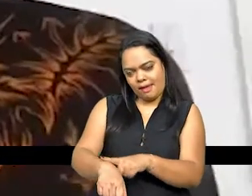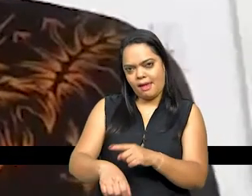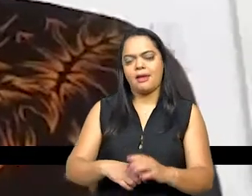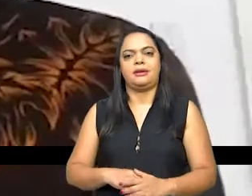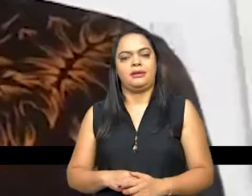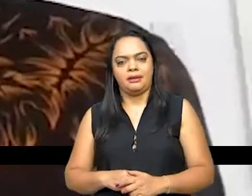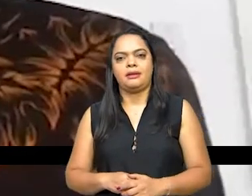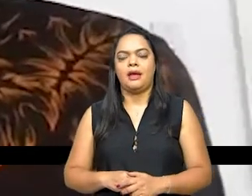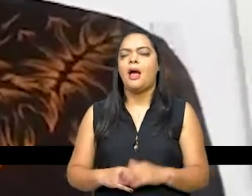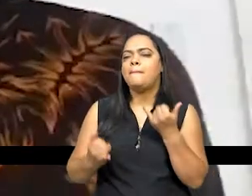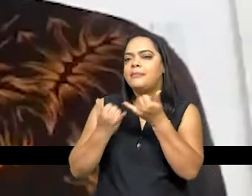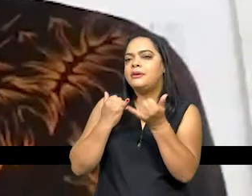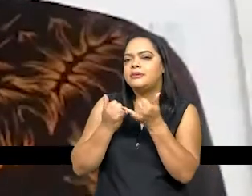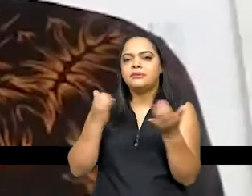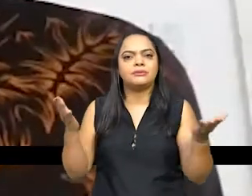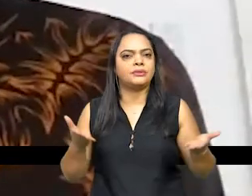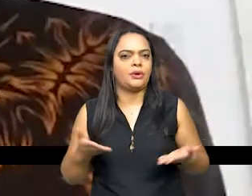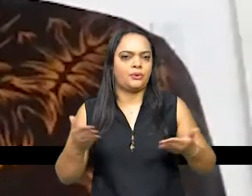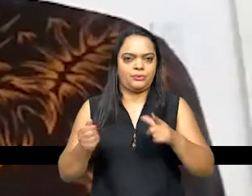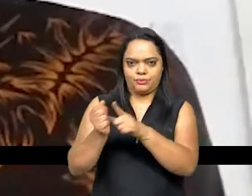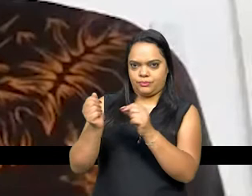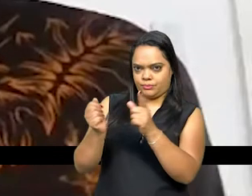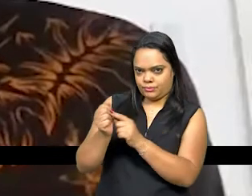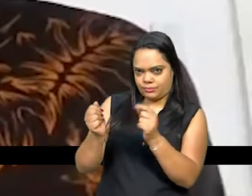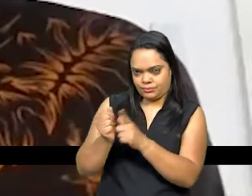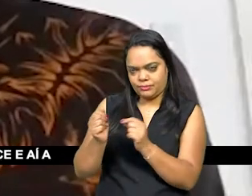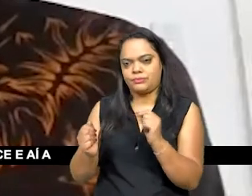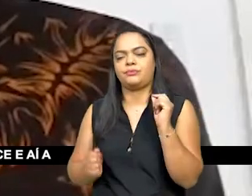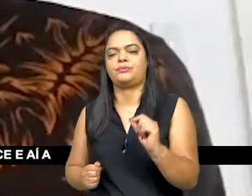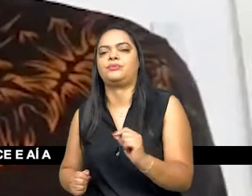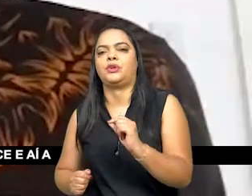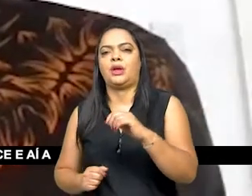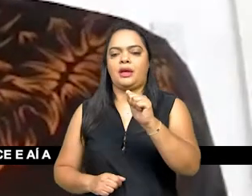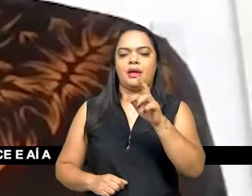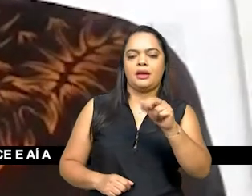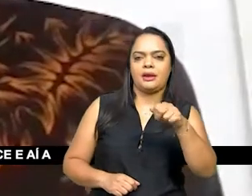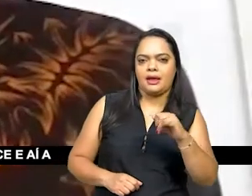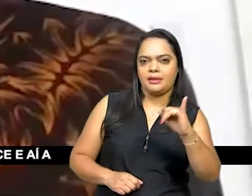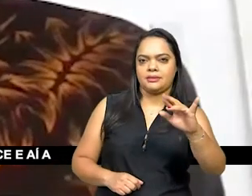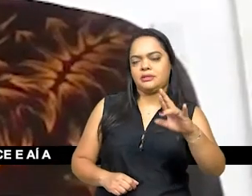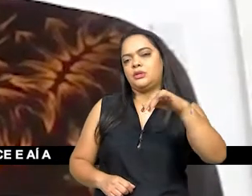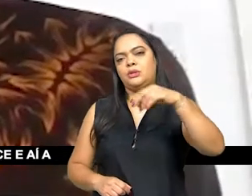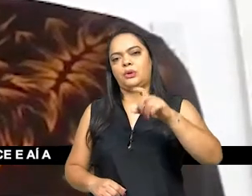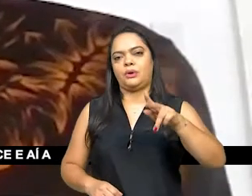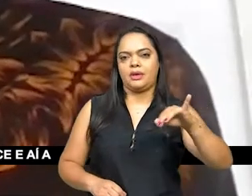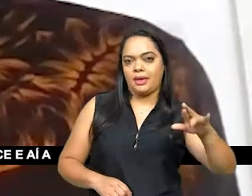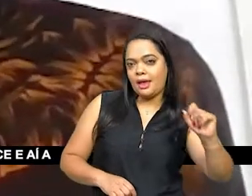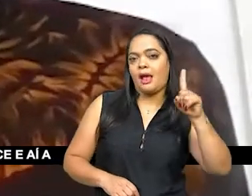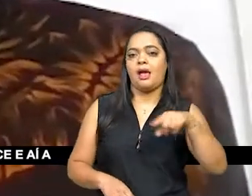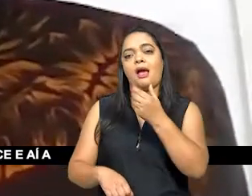conhece hoje, que está lá consolidado no artigo clássico do Horácio Nogueira de 54, é a ideia de marca. E quando a